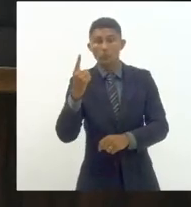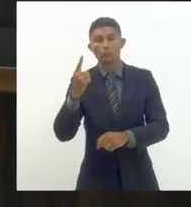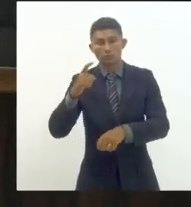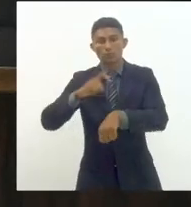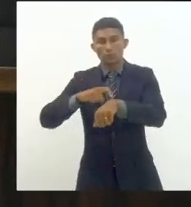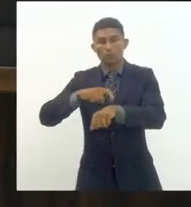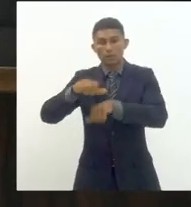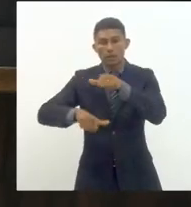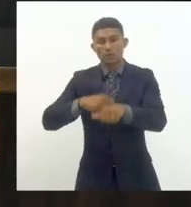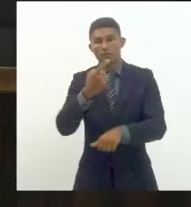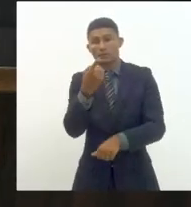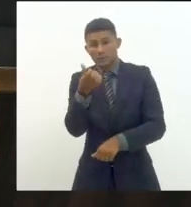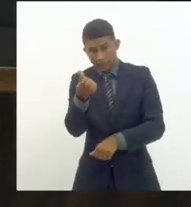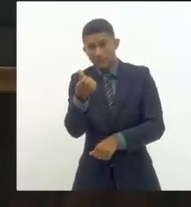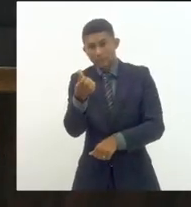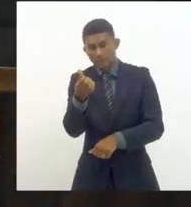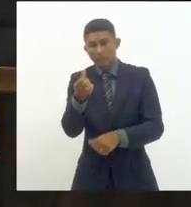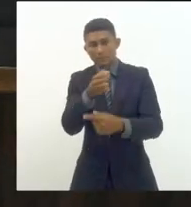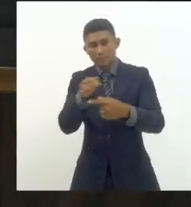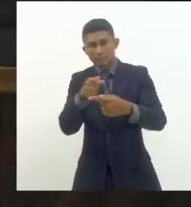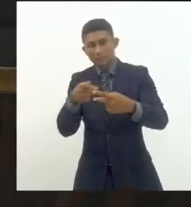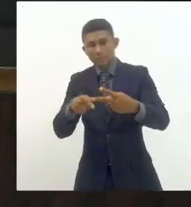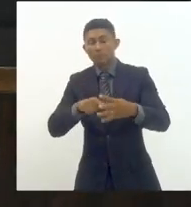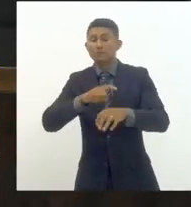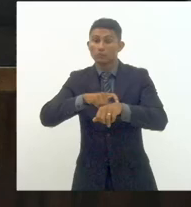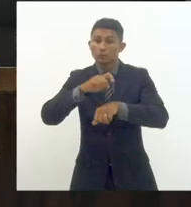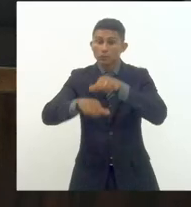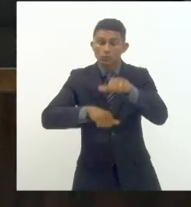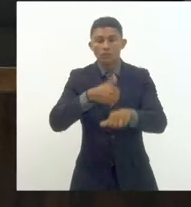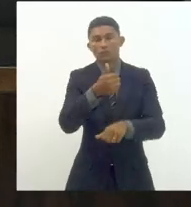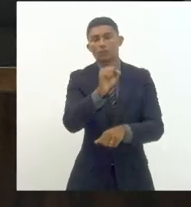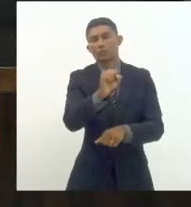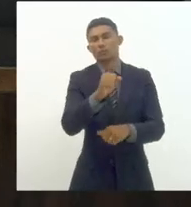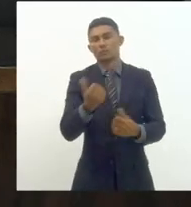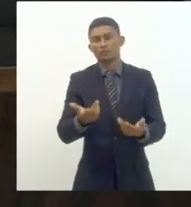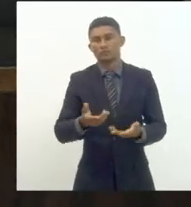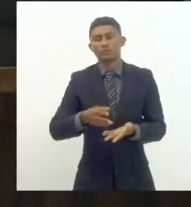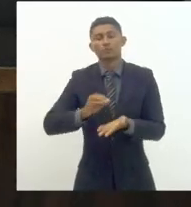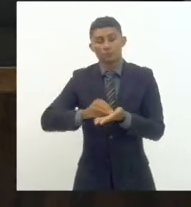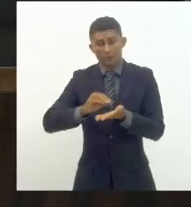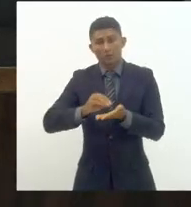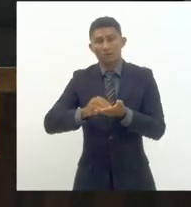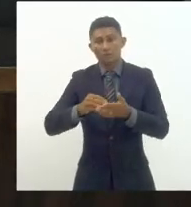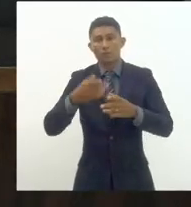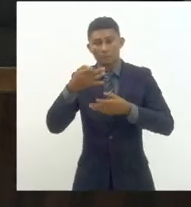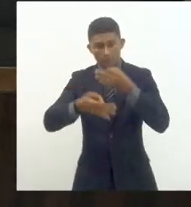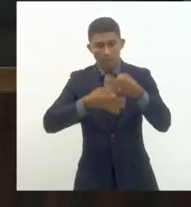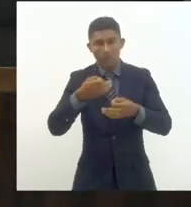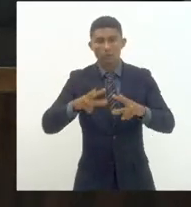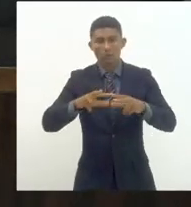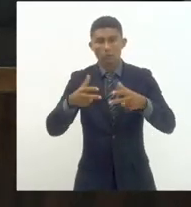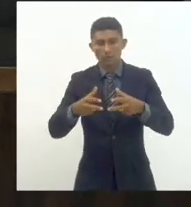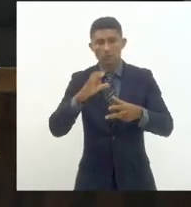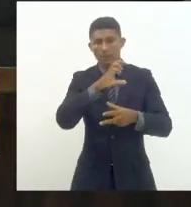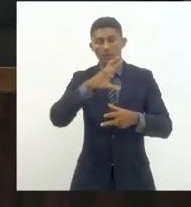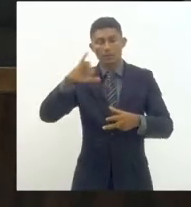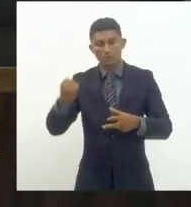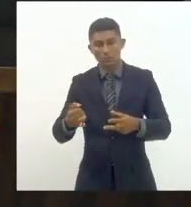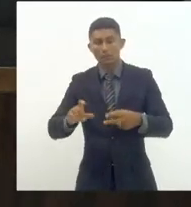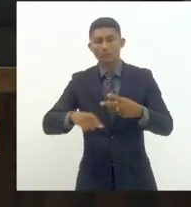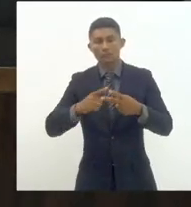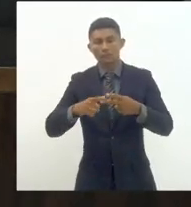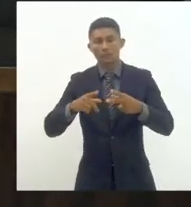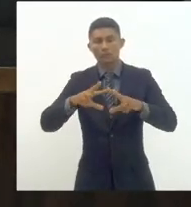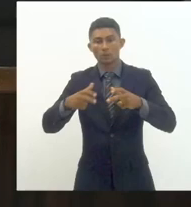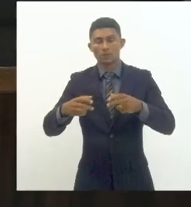regime de 16 horas semanais em 18 horas semanais das outras providências. Pendente de pareceres das comissões de Constituição, Justiça, de Servidores